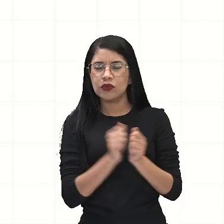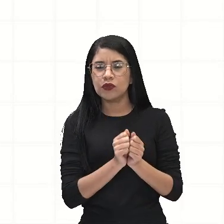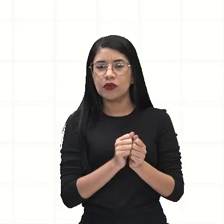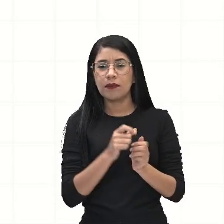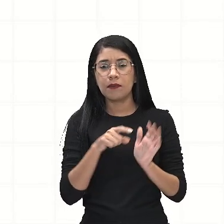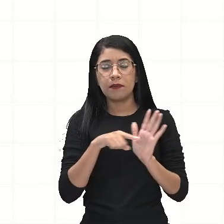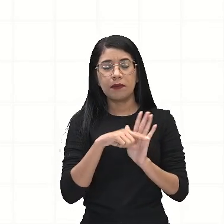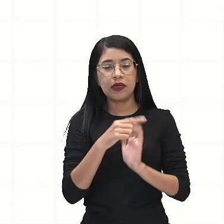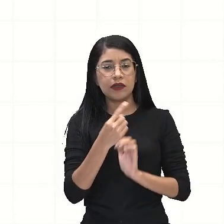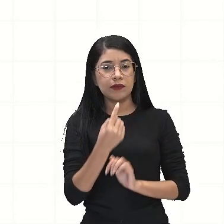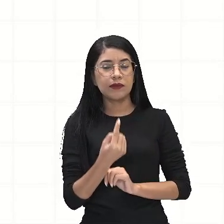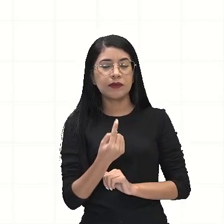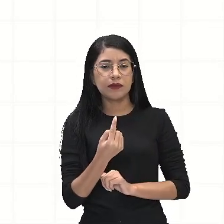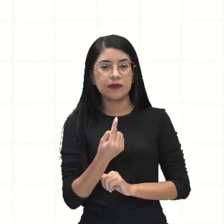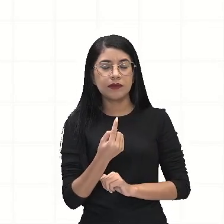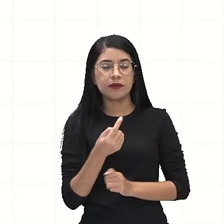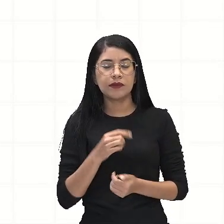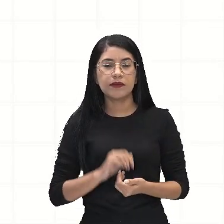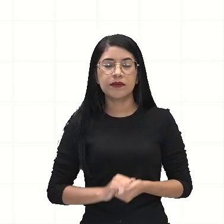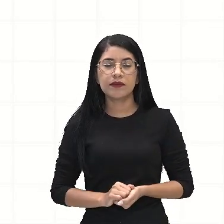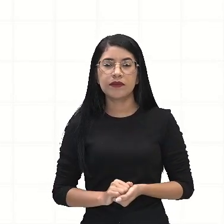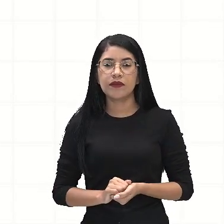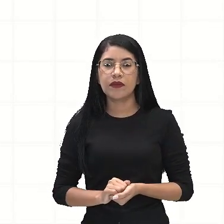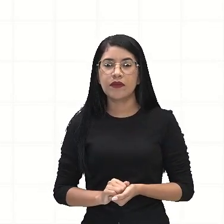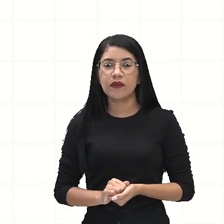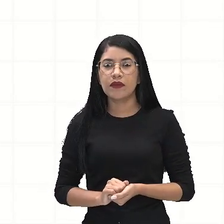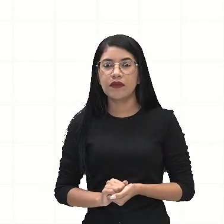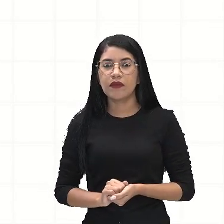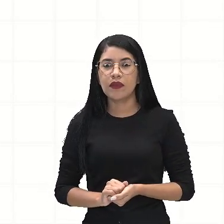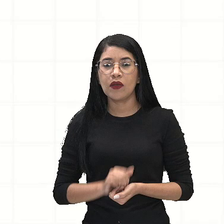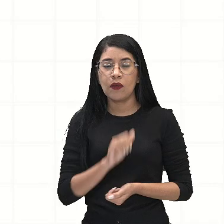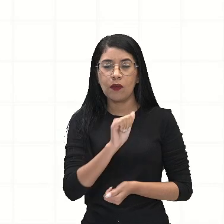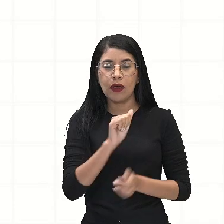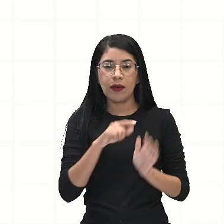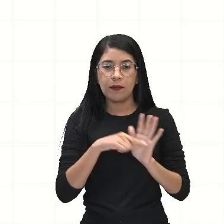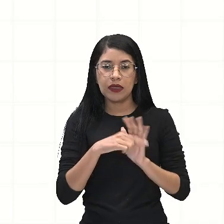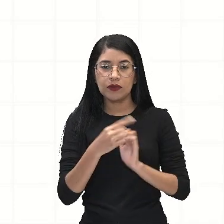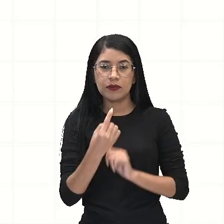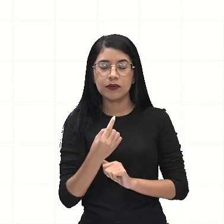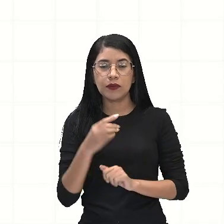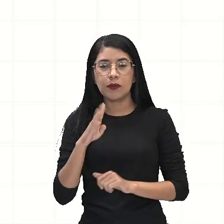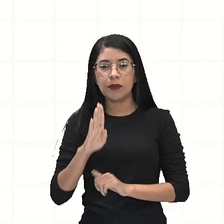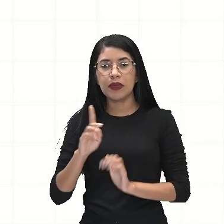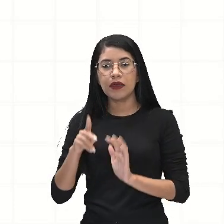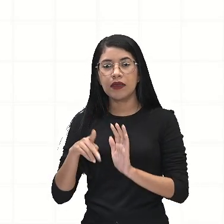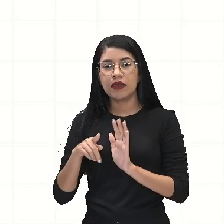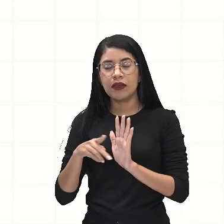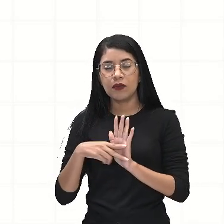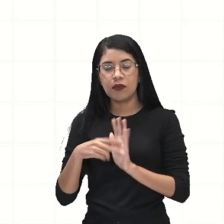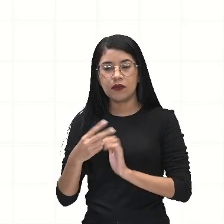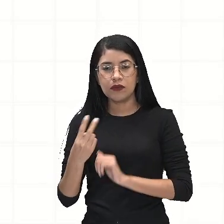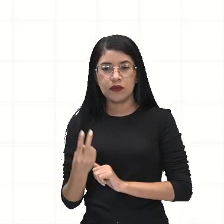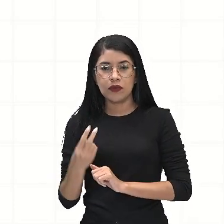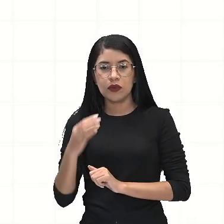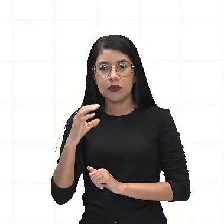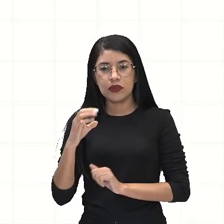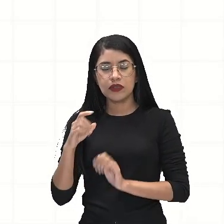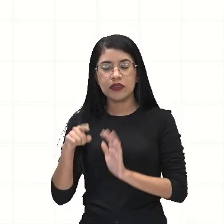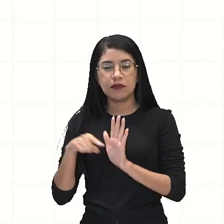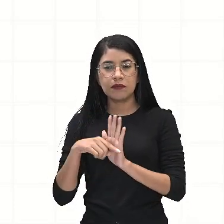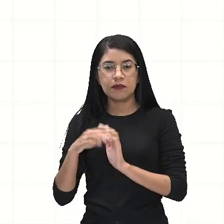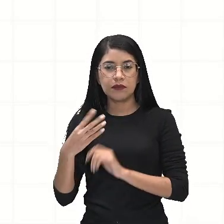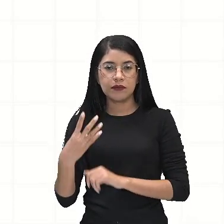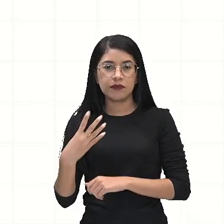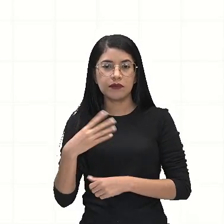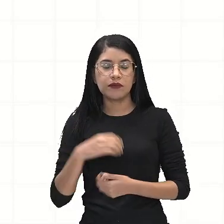1. Quanto que vale o B? 2. Quanto que vale o C? Menos 4. Tudo